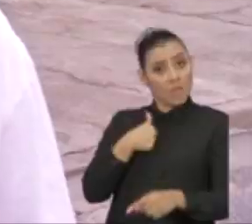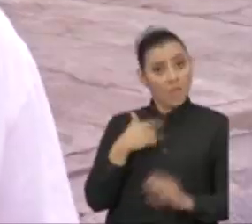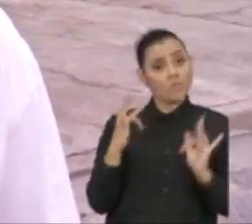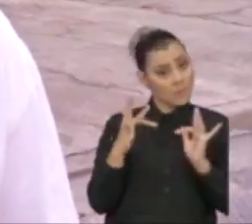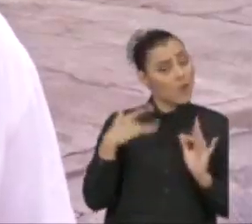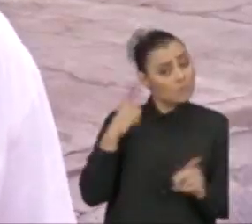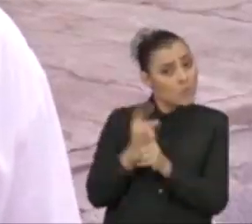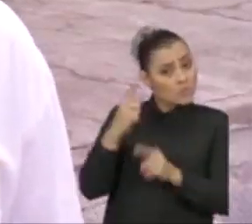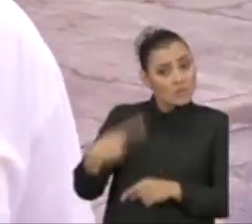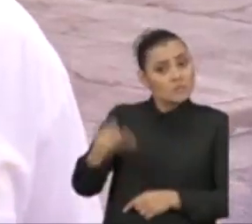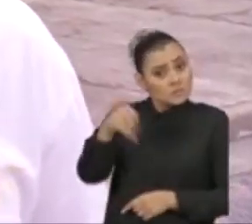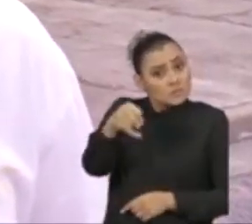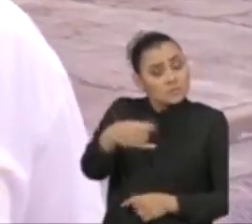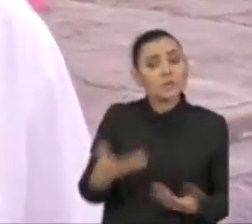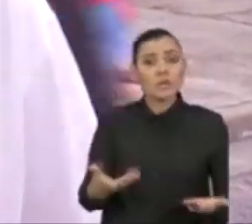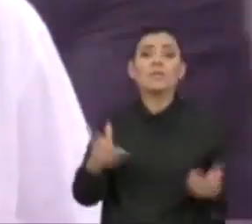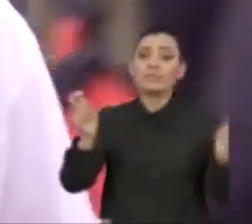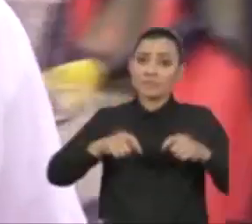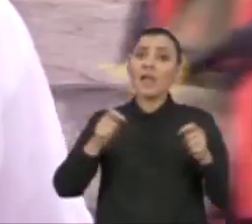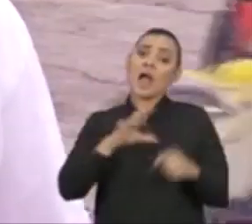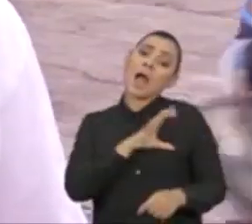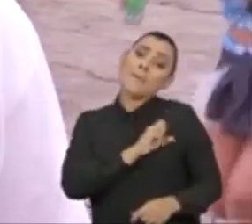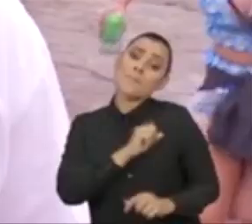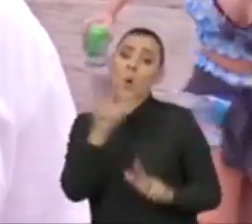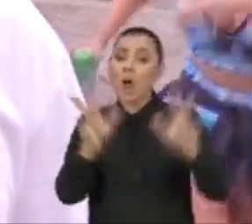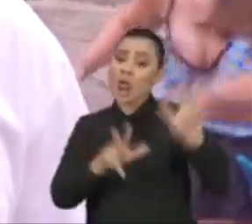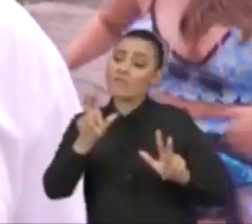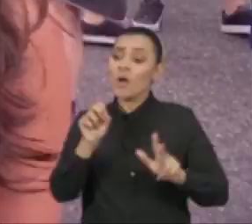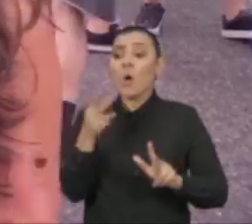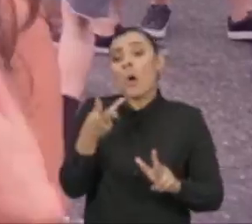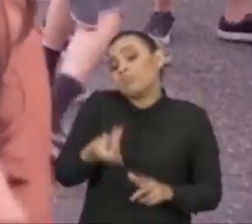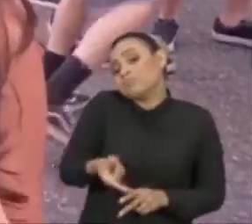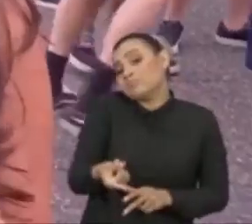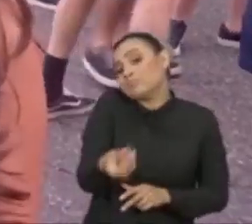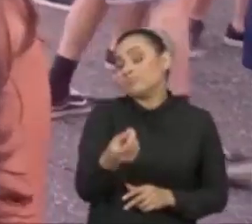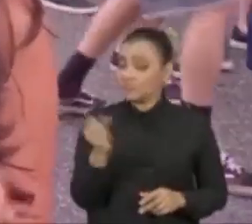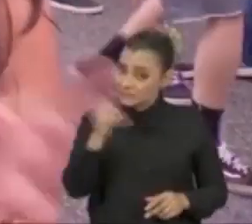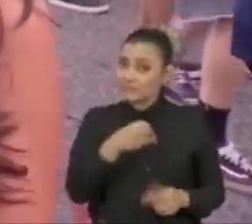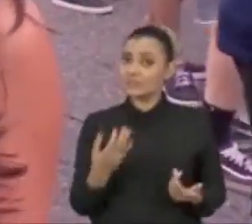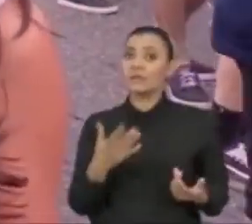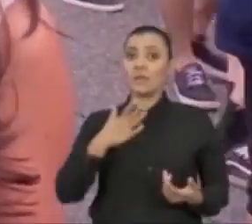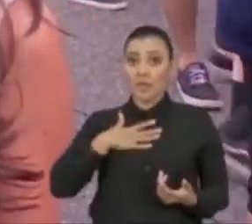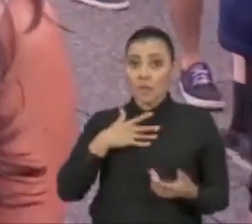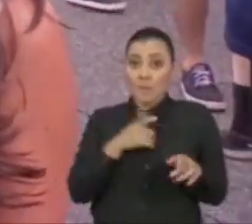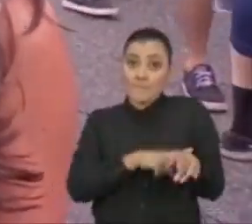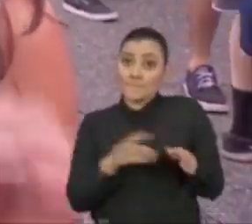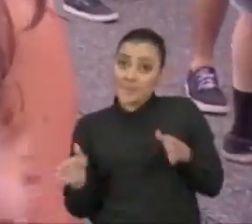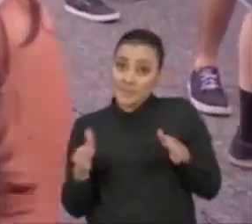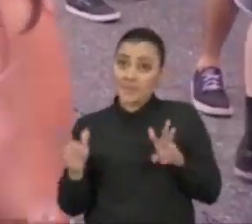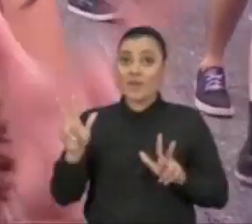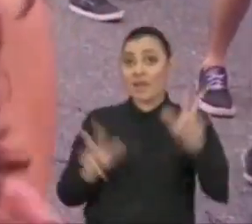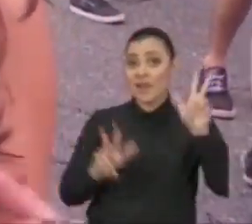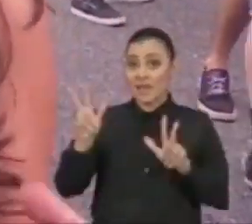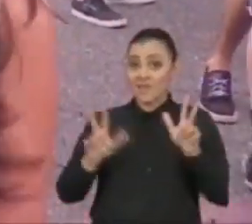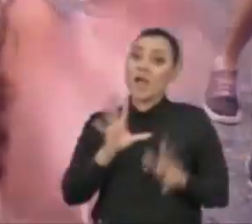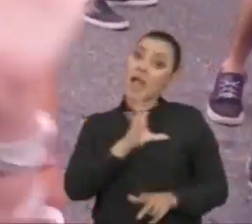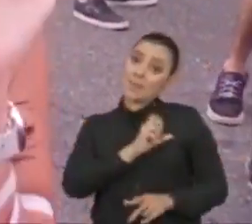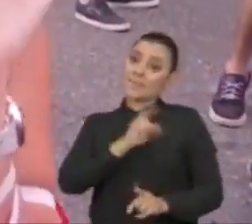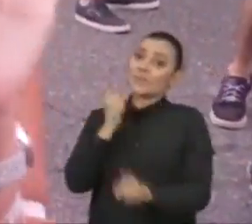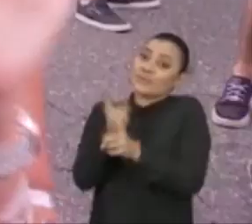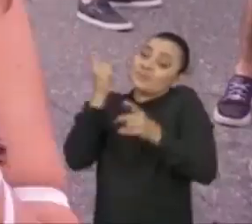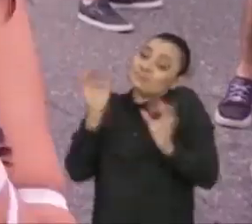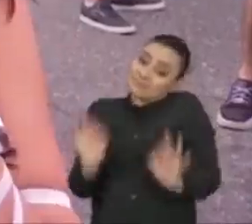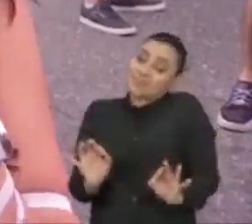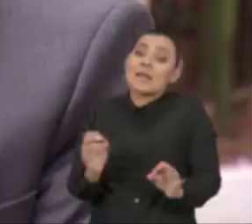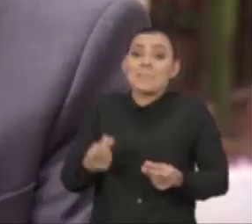meu. Pode encontrar, pode ser amor de carnaval ou pode não ser também. Eu encontrei meu amor durante o carnaval e resistiu até o carnaval, acho